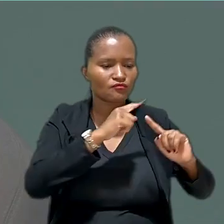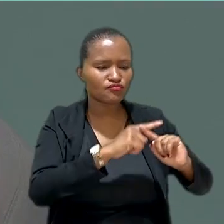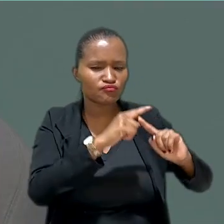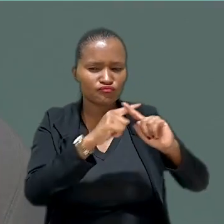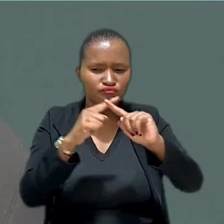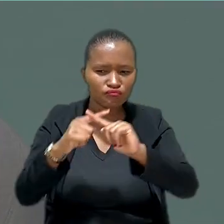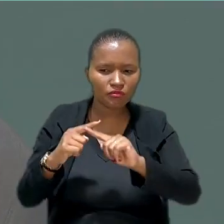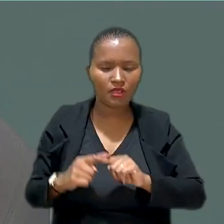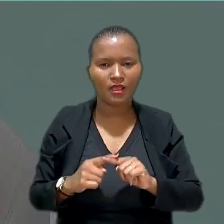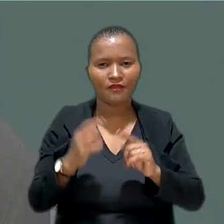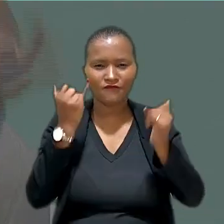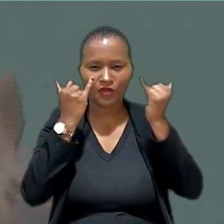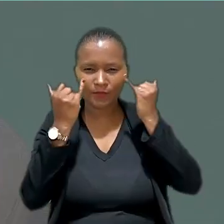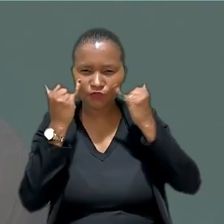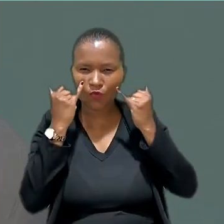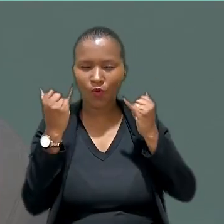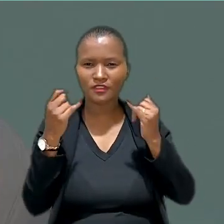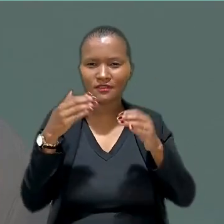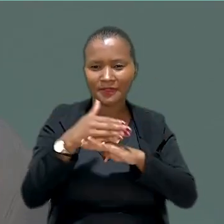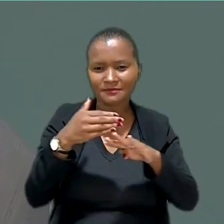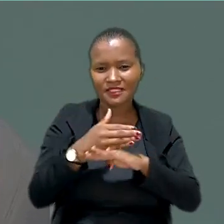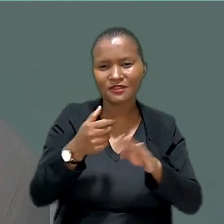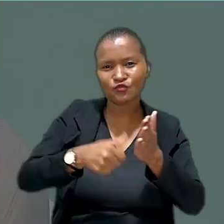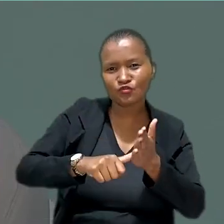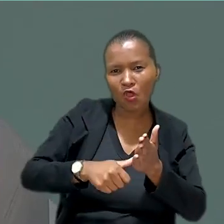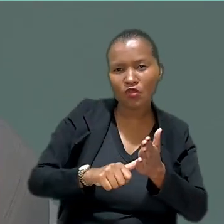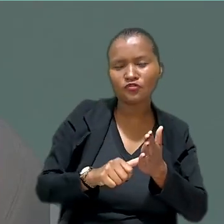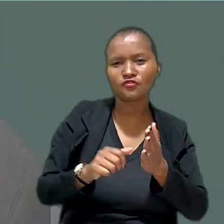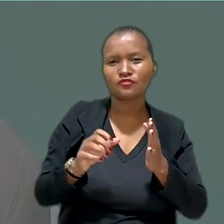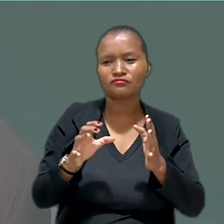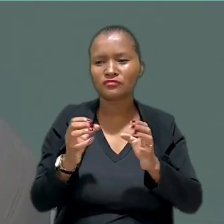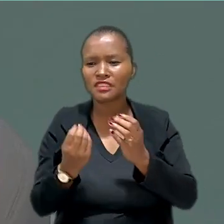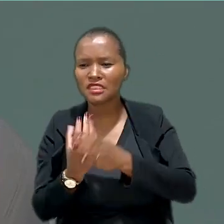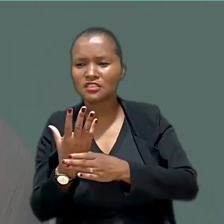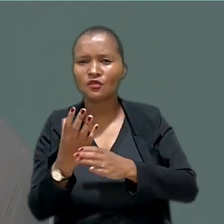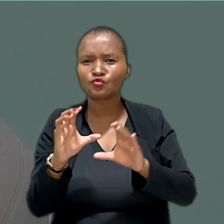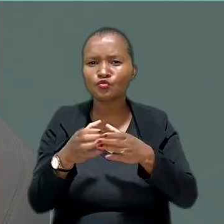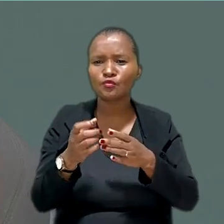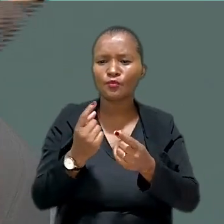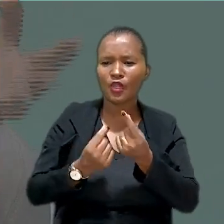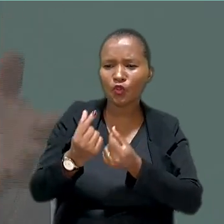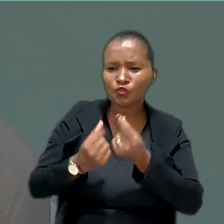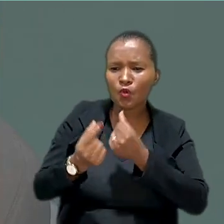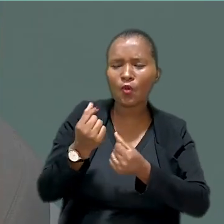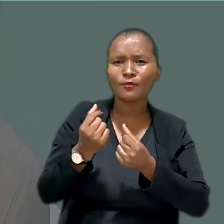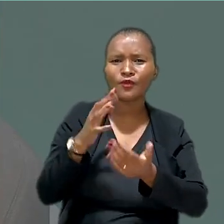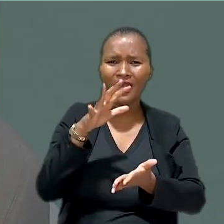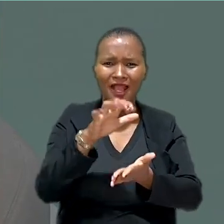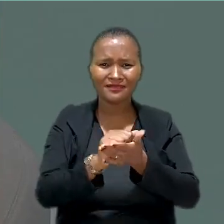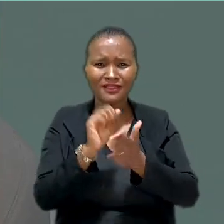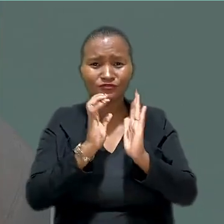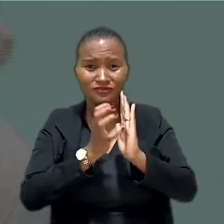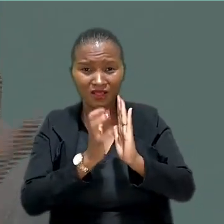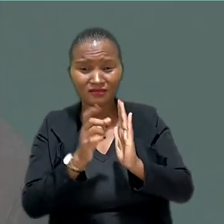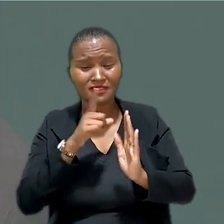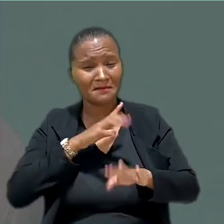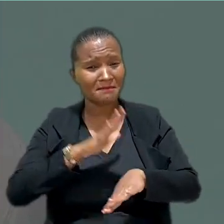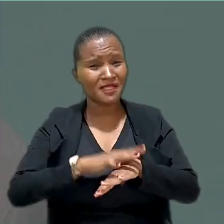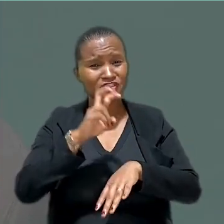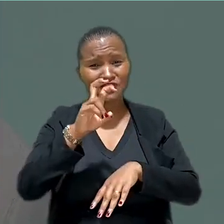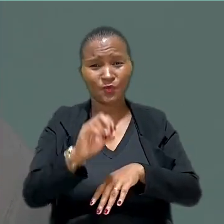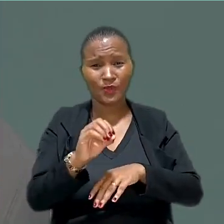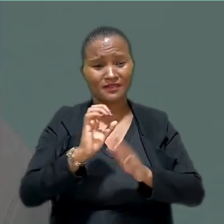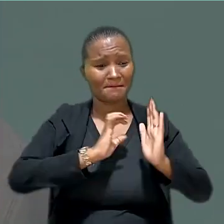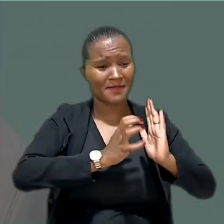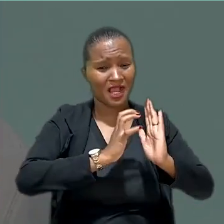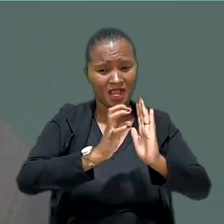dados de participação societária, de formação de grupo econômico, de cadastro de dados. Nós temos mais de 50 bancos de dados